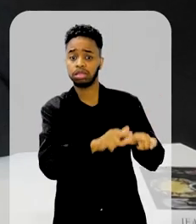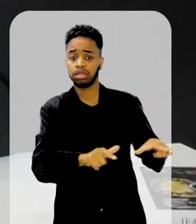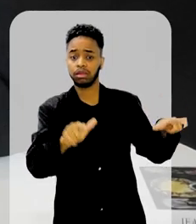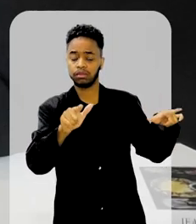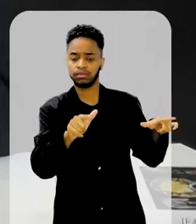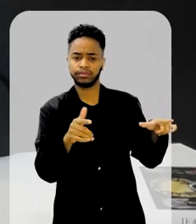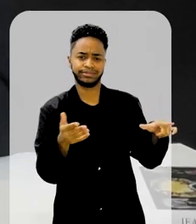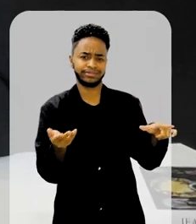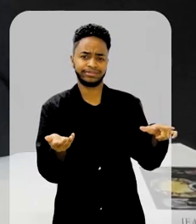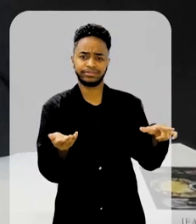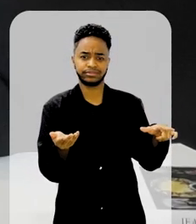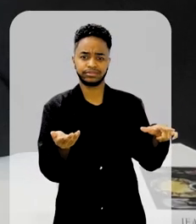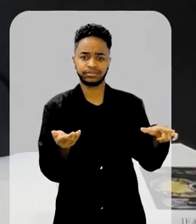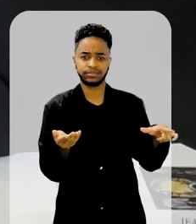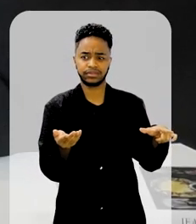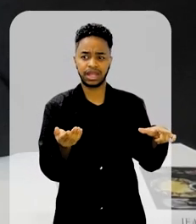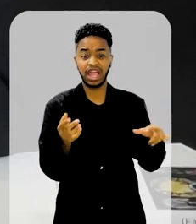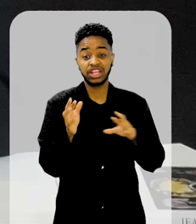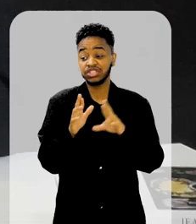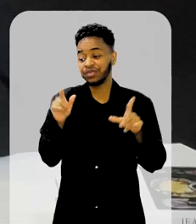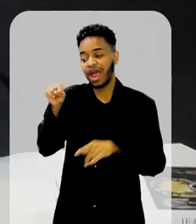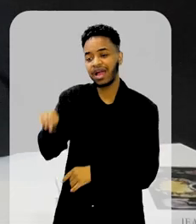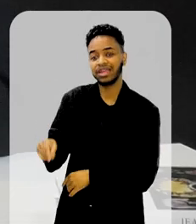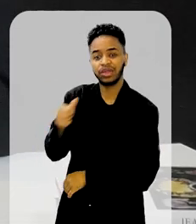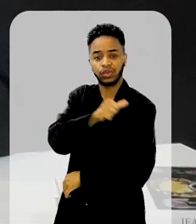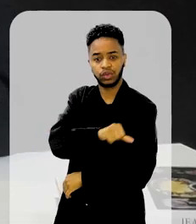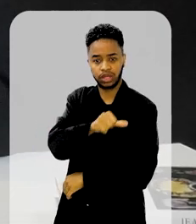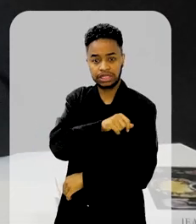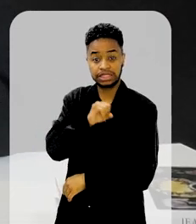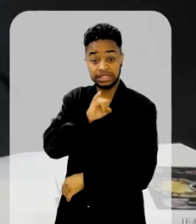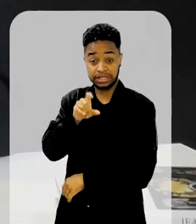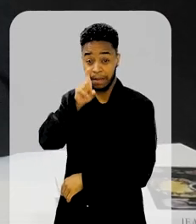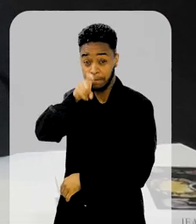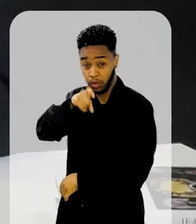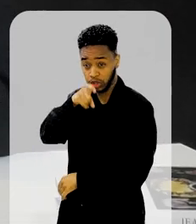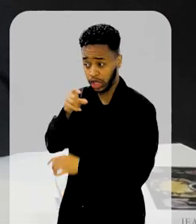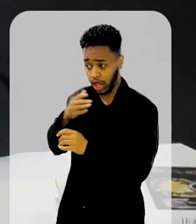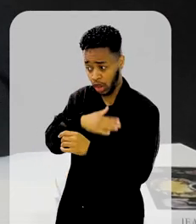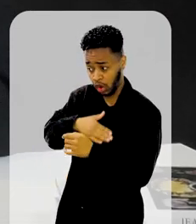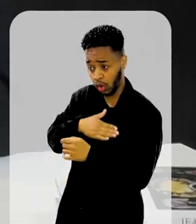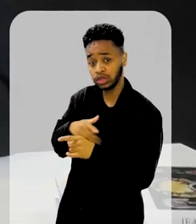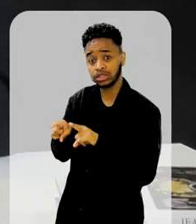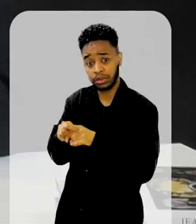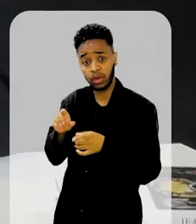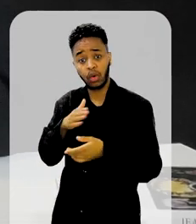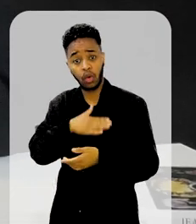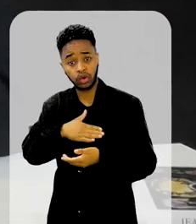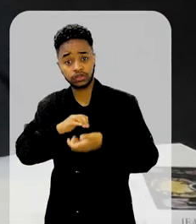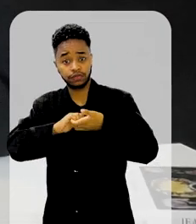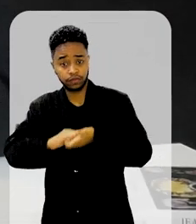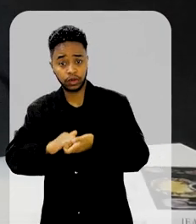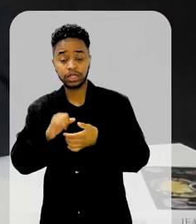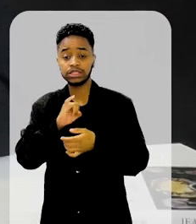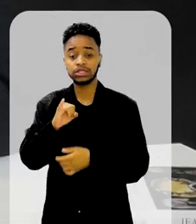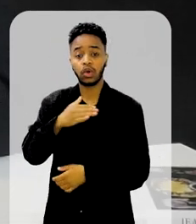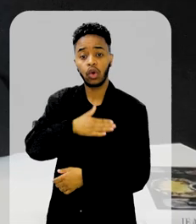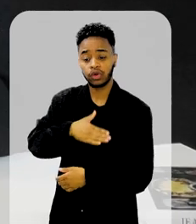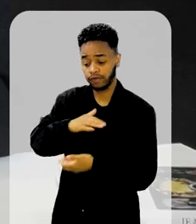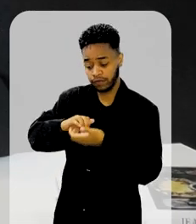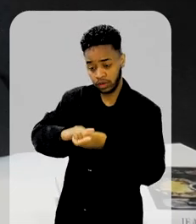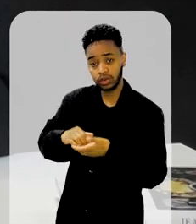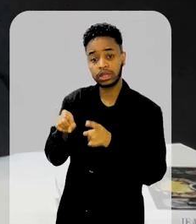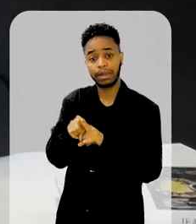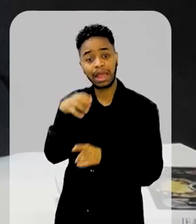embora deixa a arquibancada semi vazia é diferente do que o rio você é portelense Você torce pela Virador torce que eu falo assim você